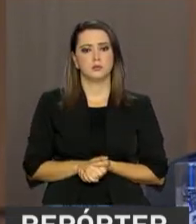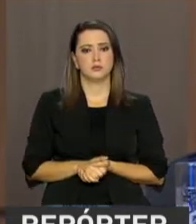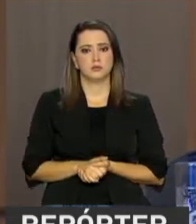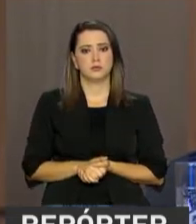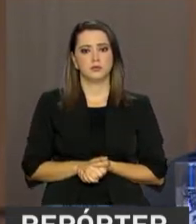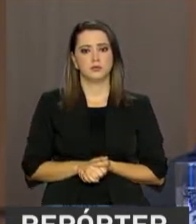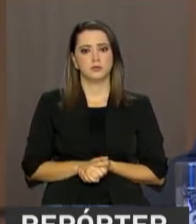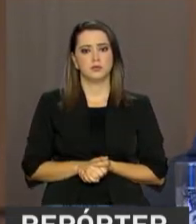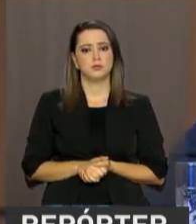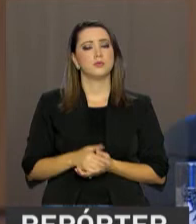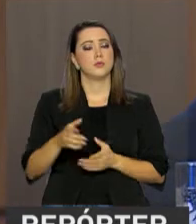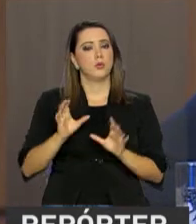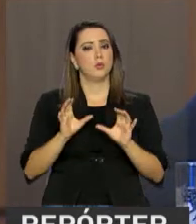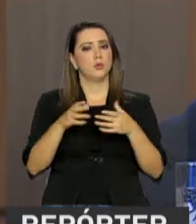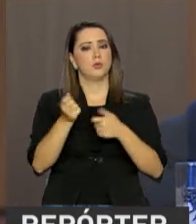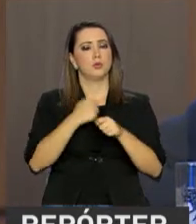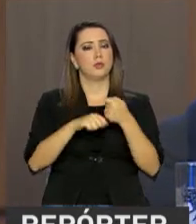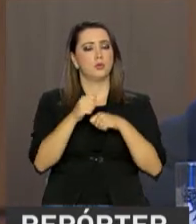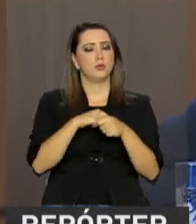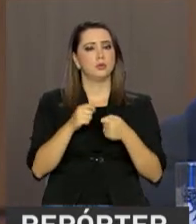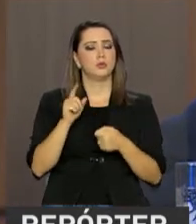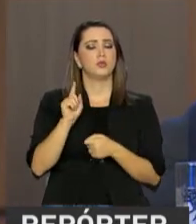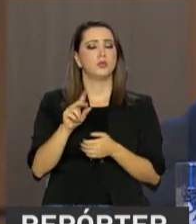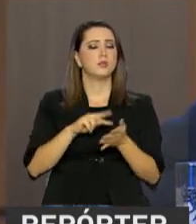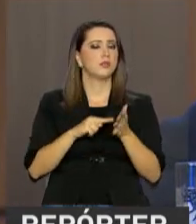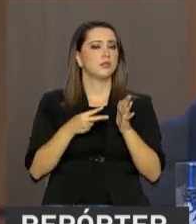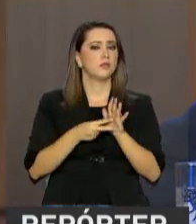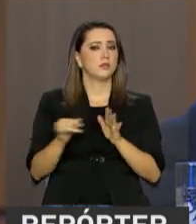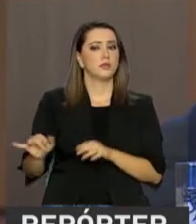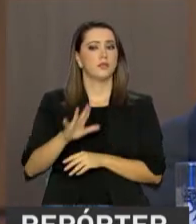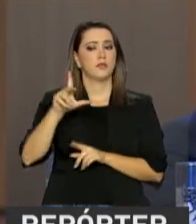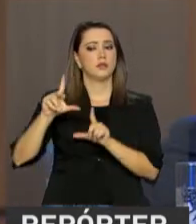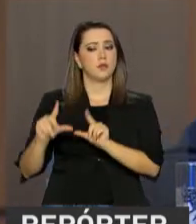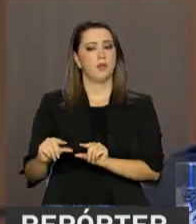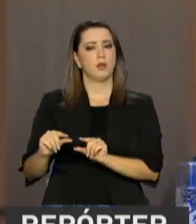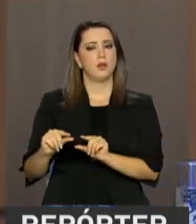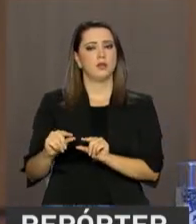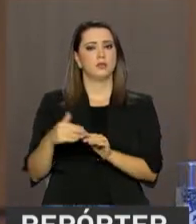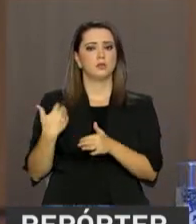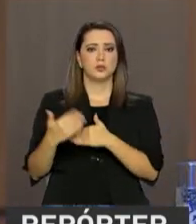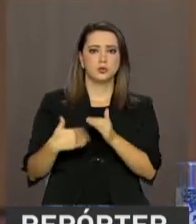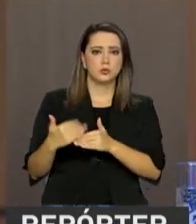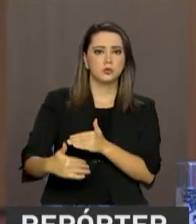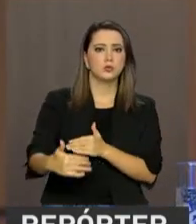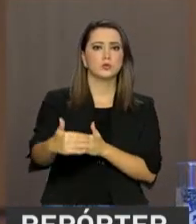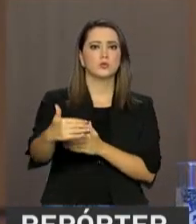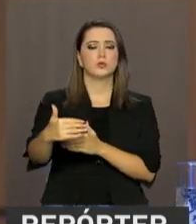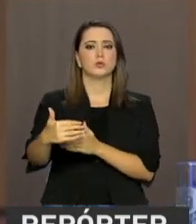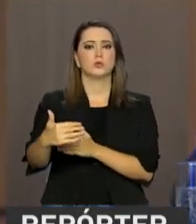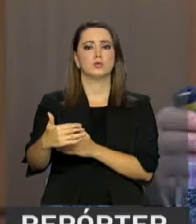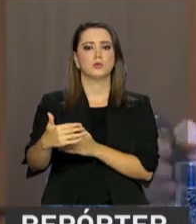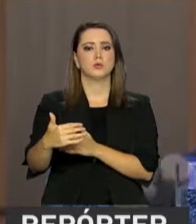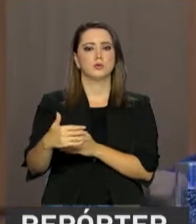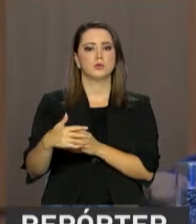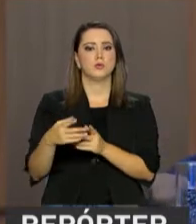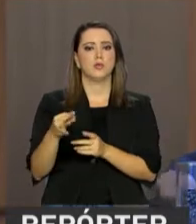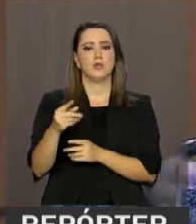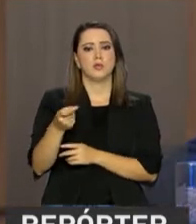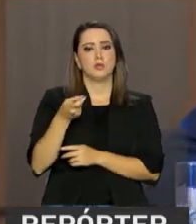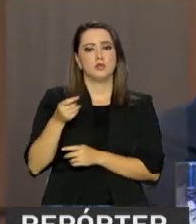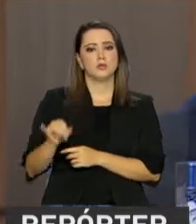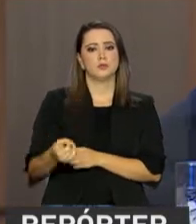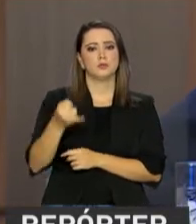vive a economia significa que essa inflação baixa se sustenta que essa taxa